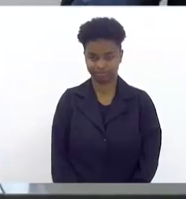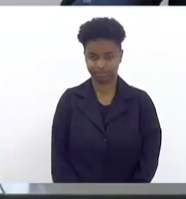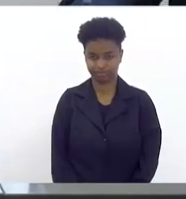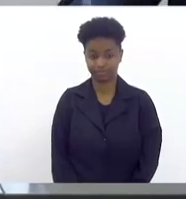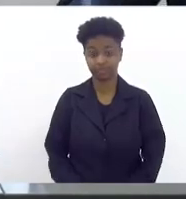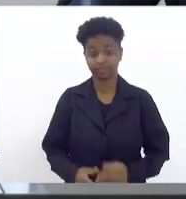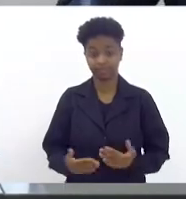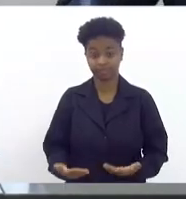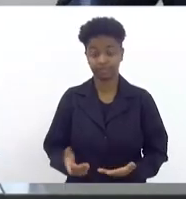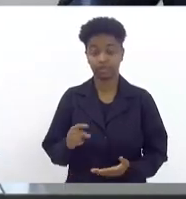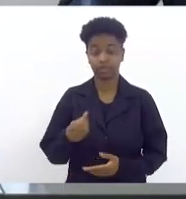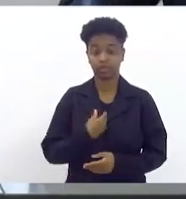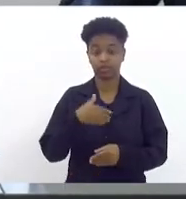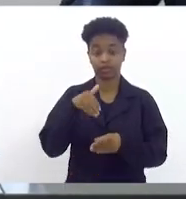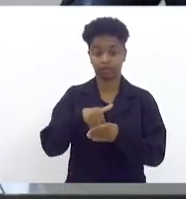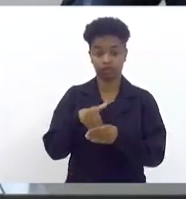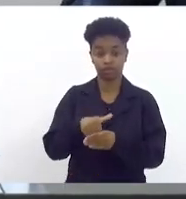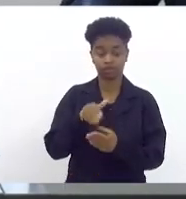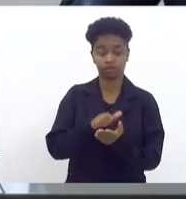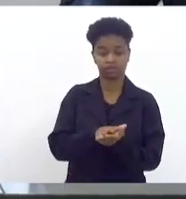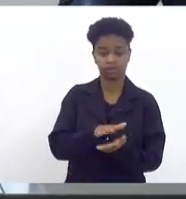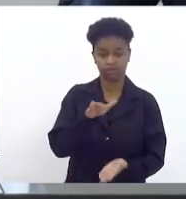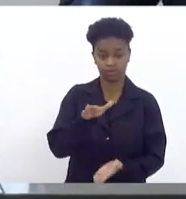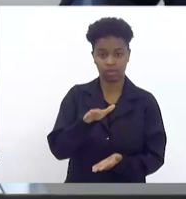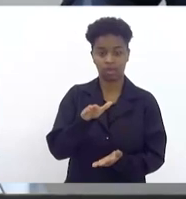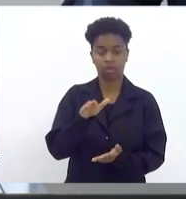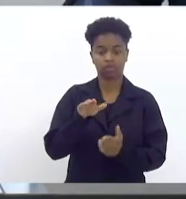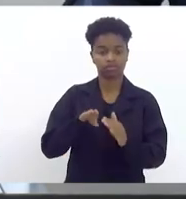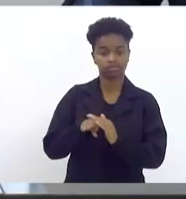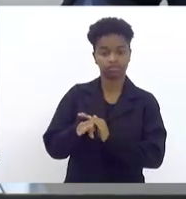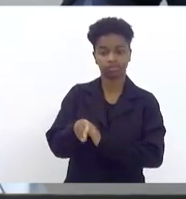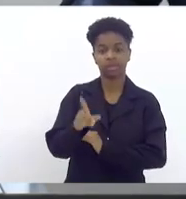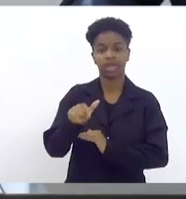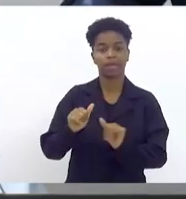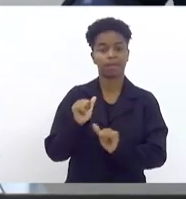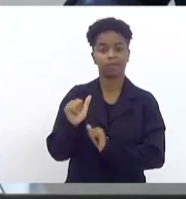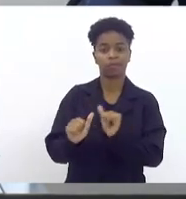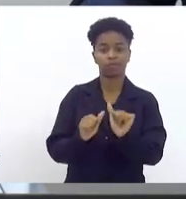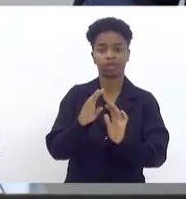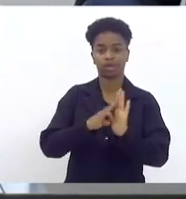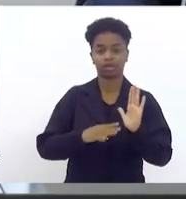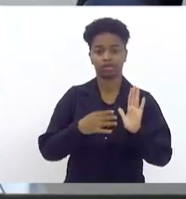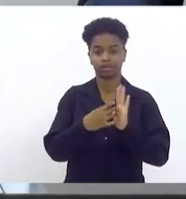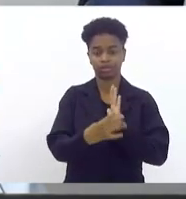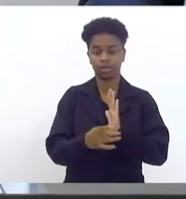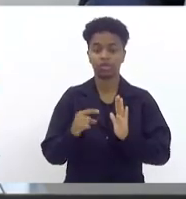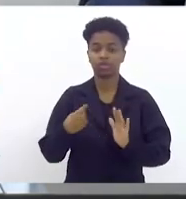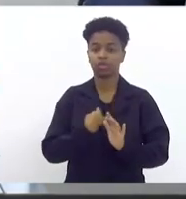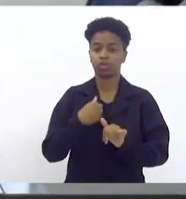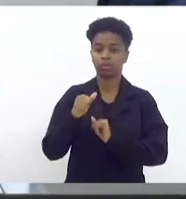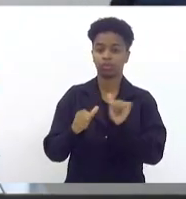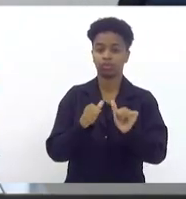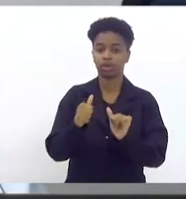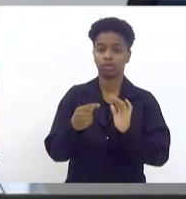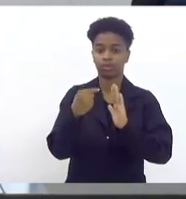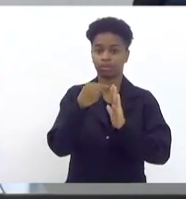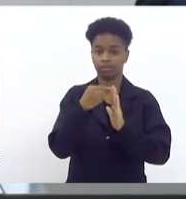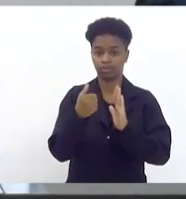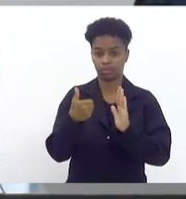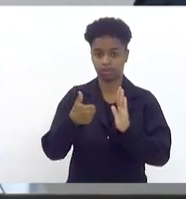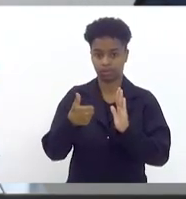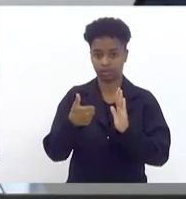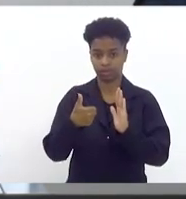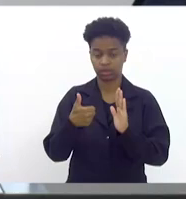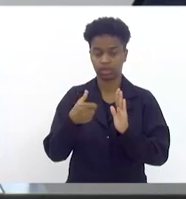vice-presidente, estou votando em bloco a extraordinária, que é só sobre alteração de calendário. gente fez uma mudança no item 1, que havia